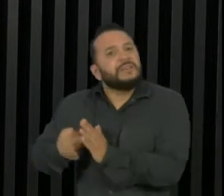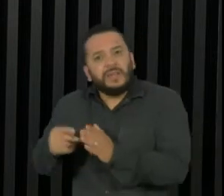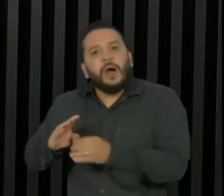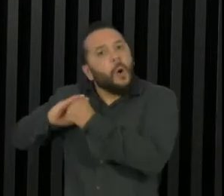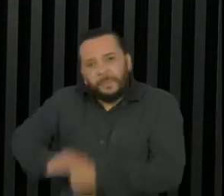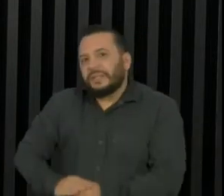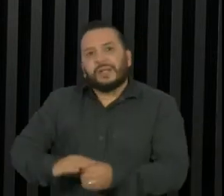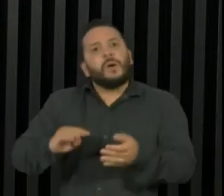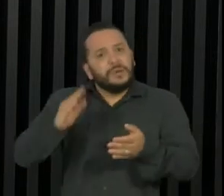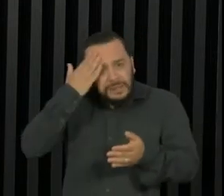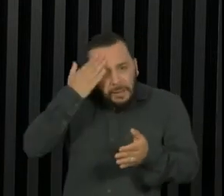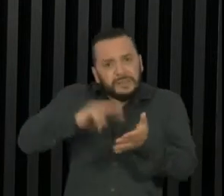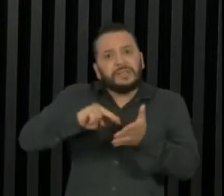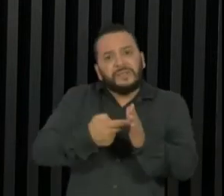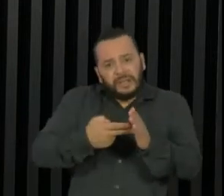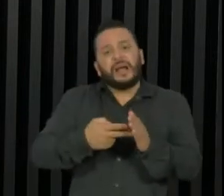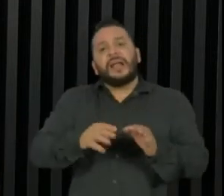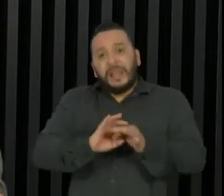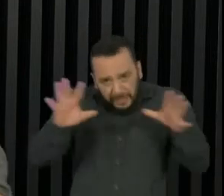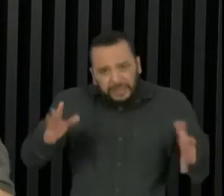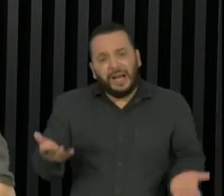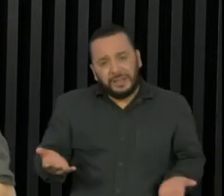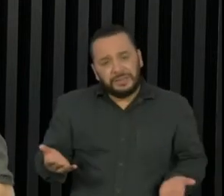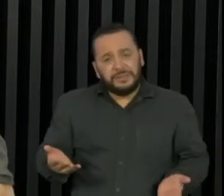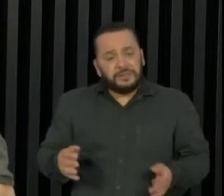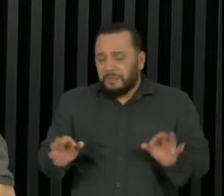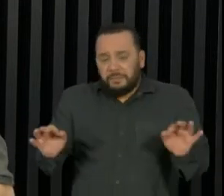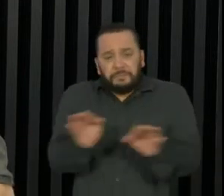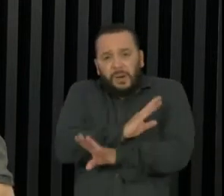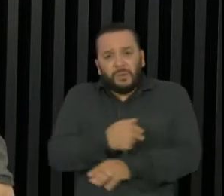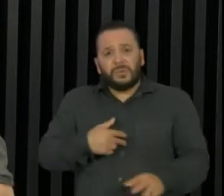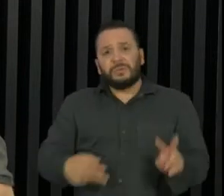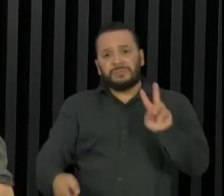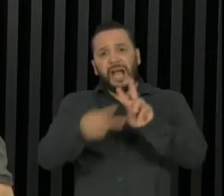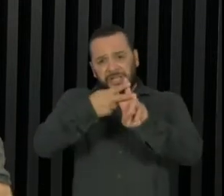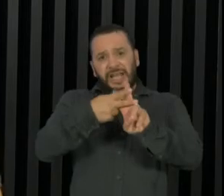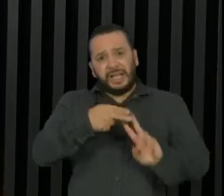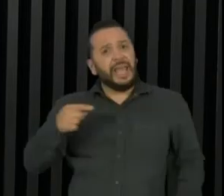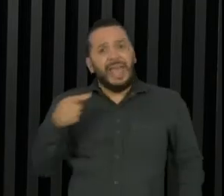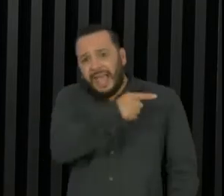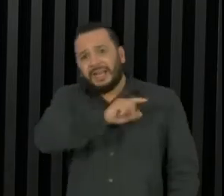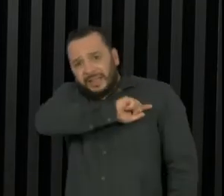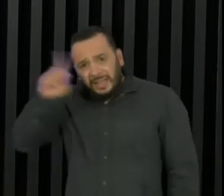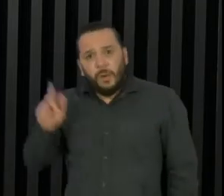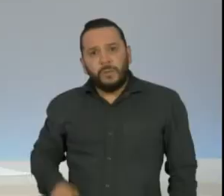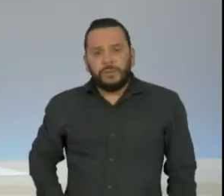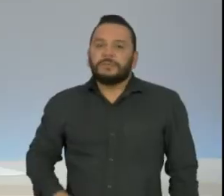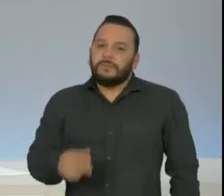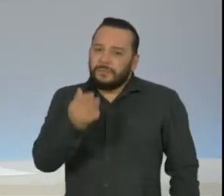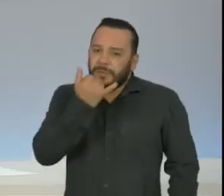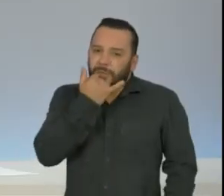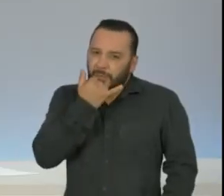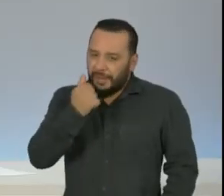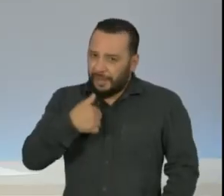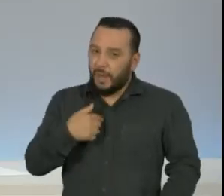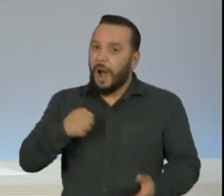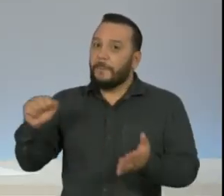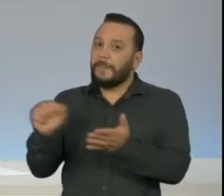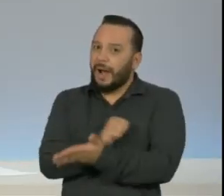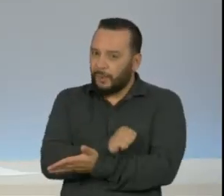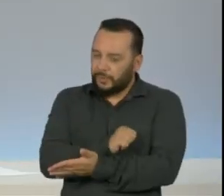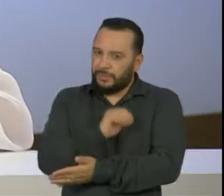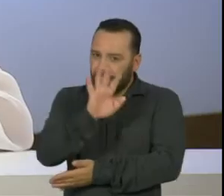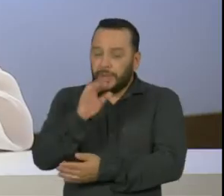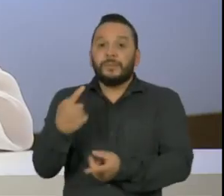discernimento para falar. Ele não. Agora, a respeito dessa postagem do Twitter apagada, eu acho que foi uma coincidência, porque eu apago os meus